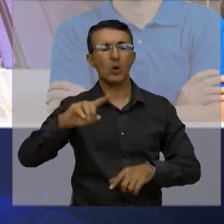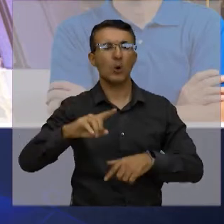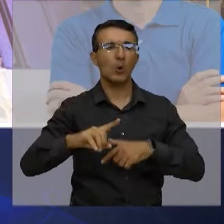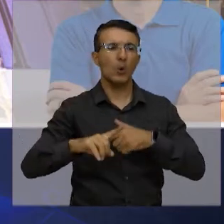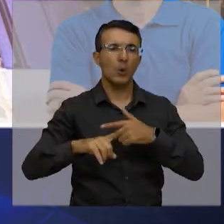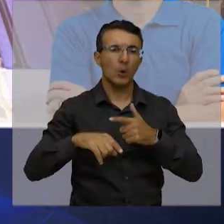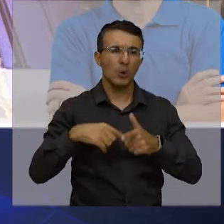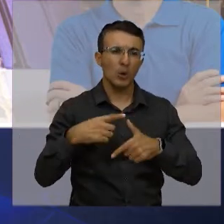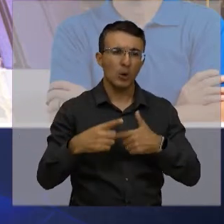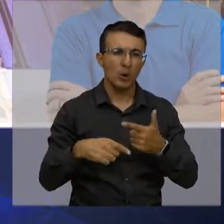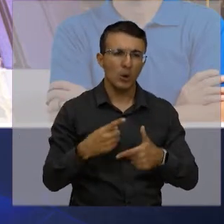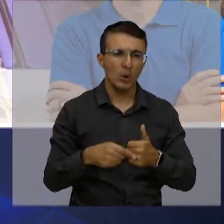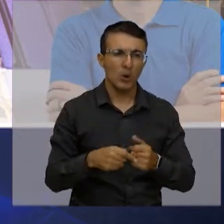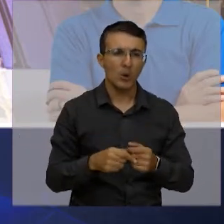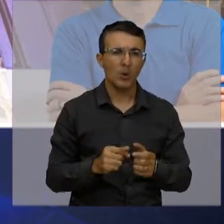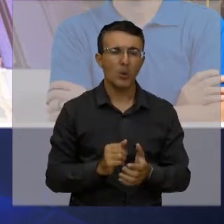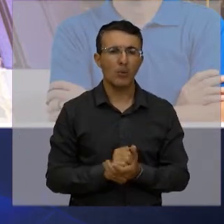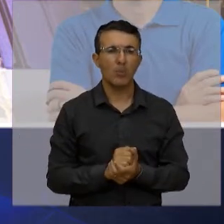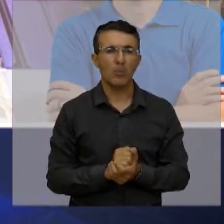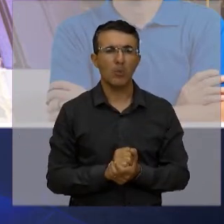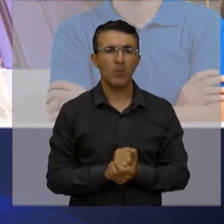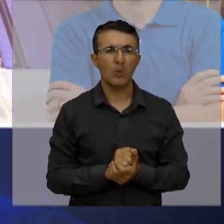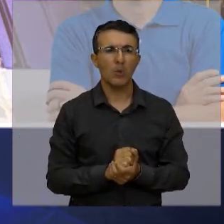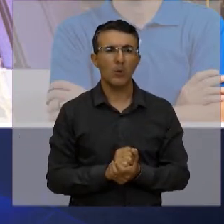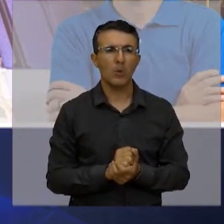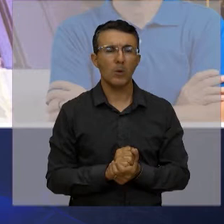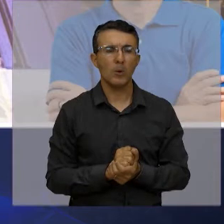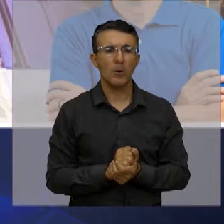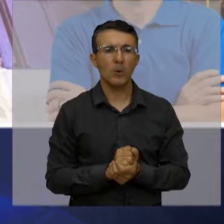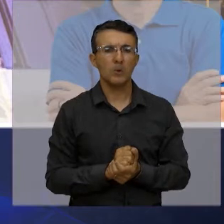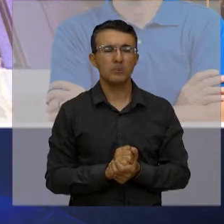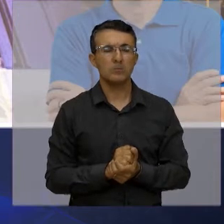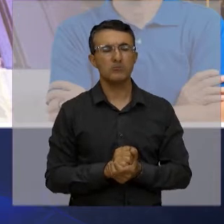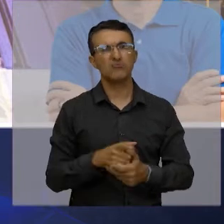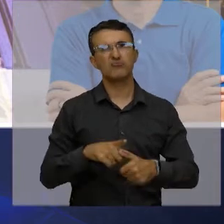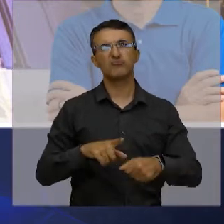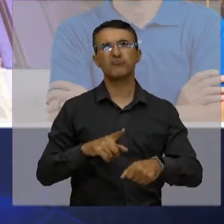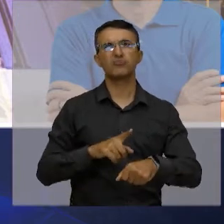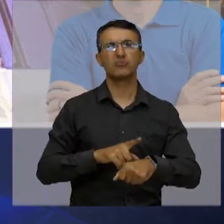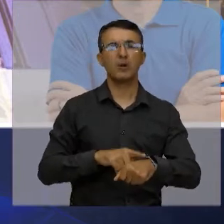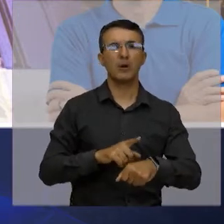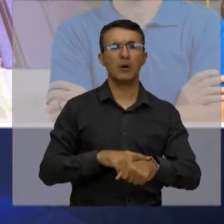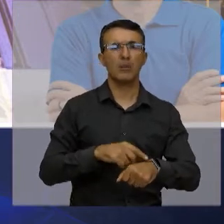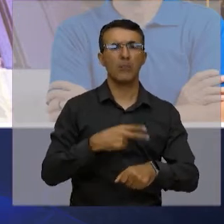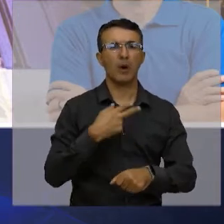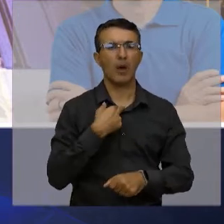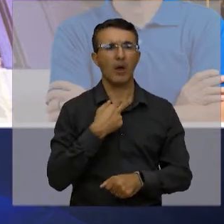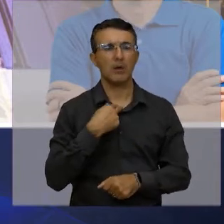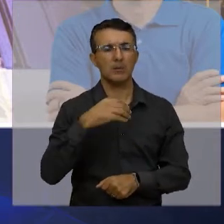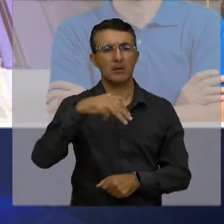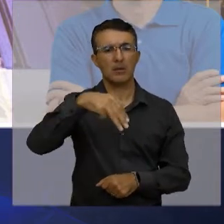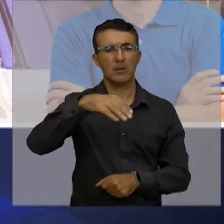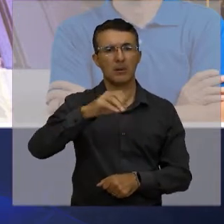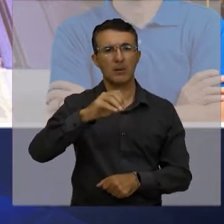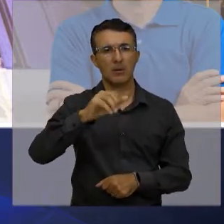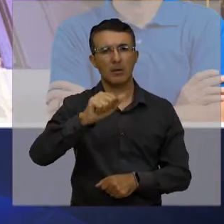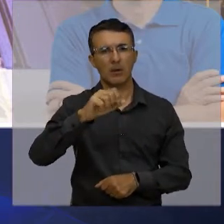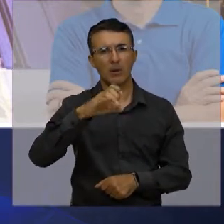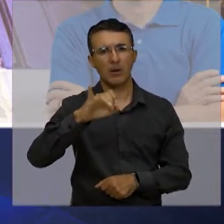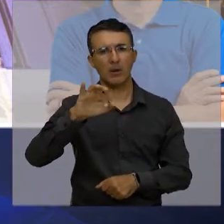hoje em Santo André. Depois, durante um tempo, nós tivemos o padre Moacir